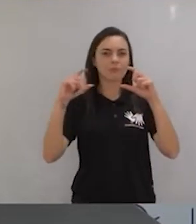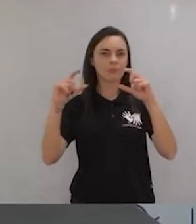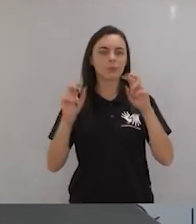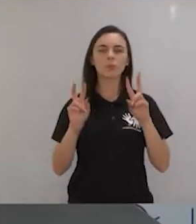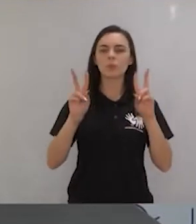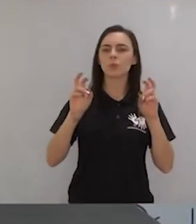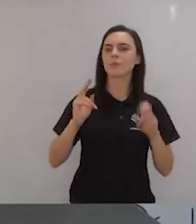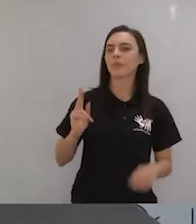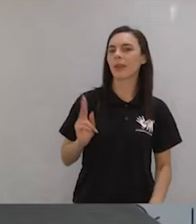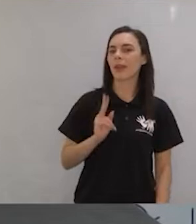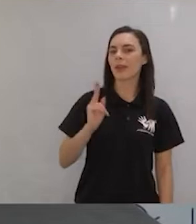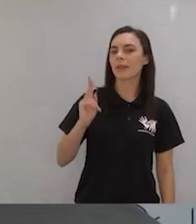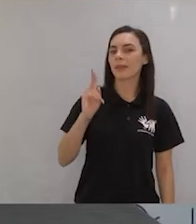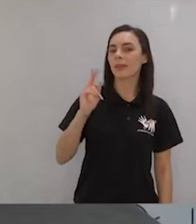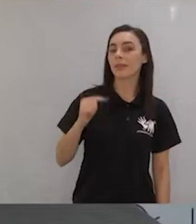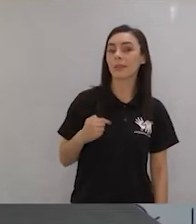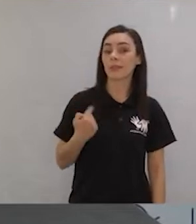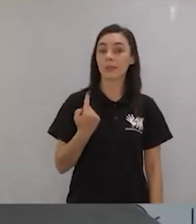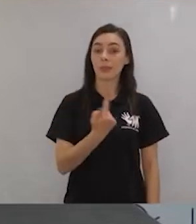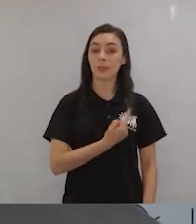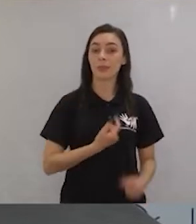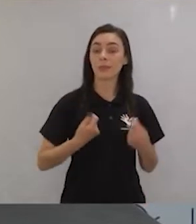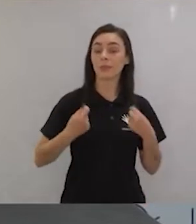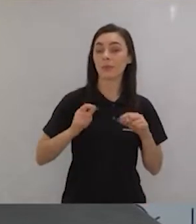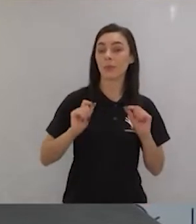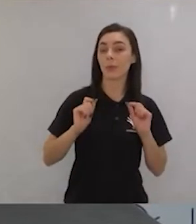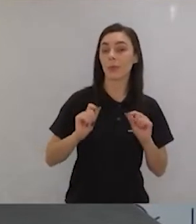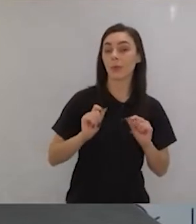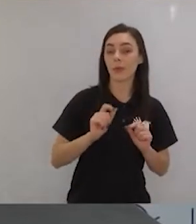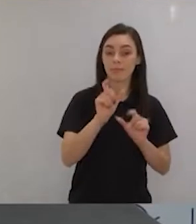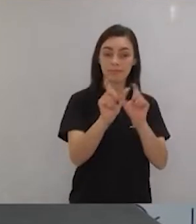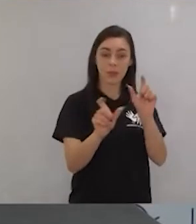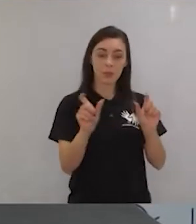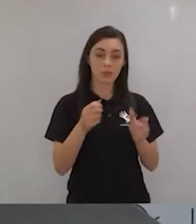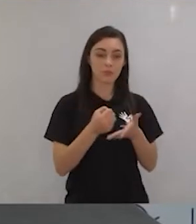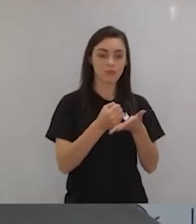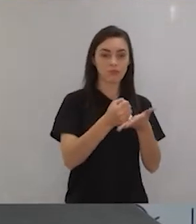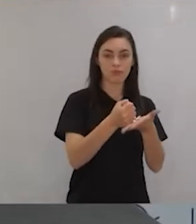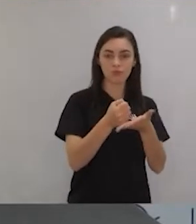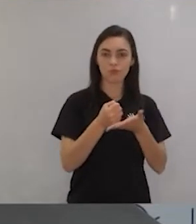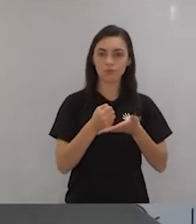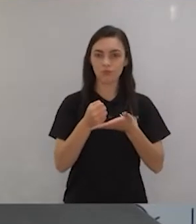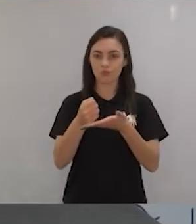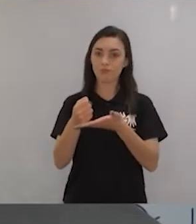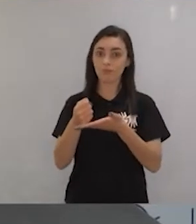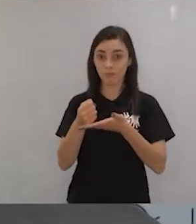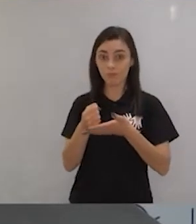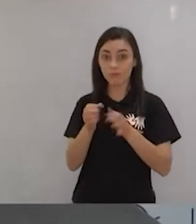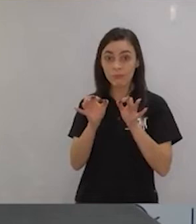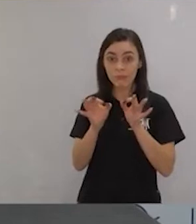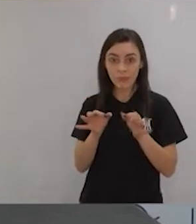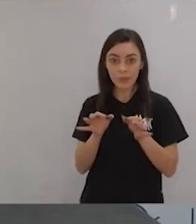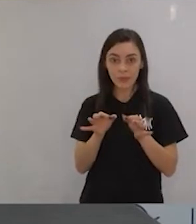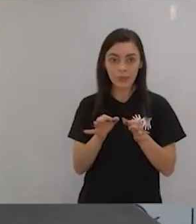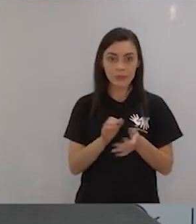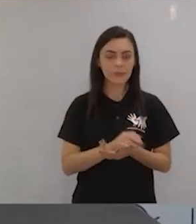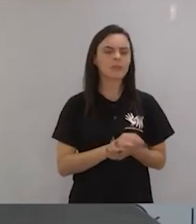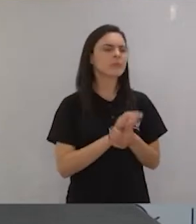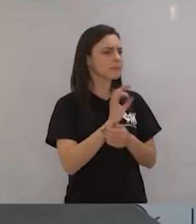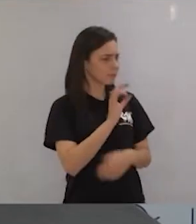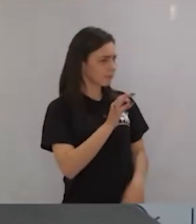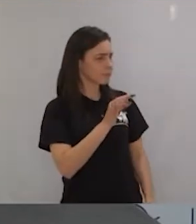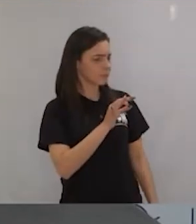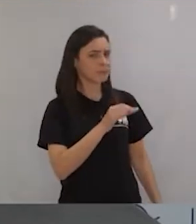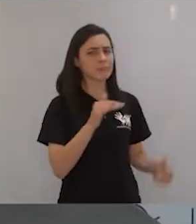de valores aqui, da importância de nós estarmos ajudando as outras pessoas. Veja que é isso,